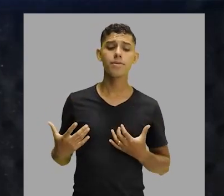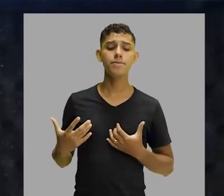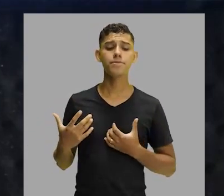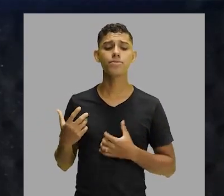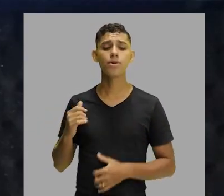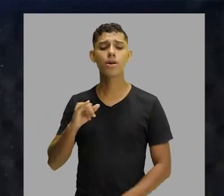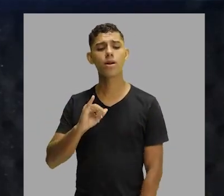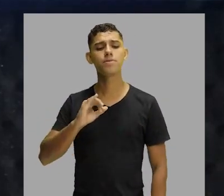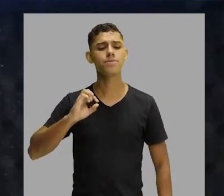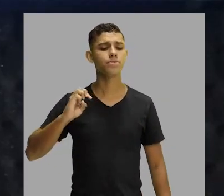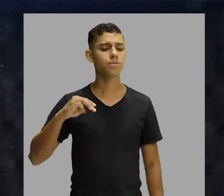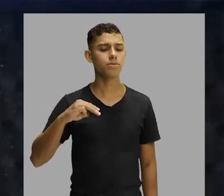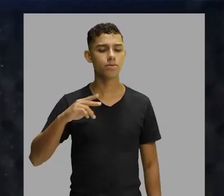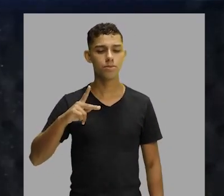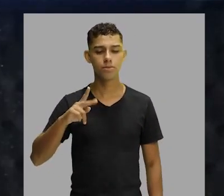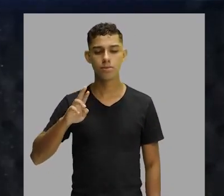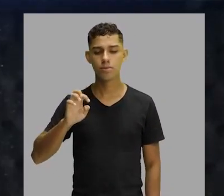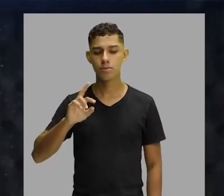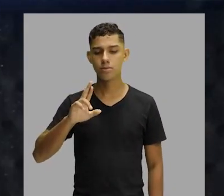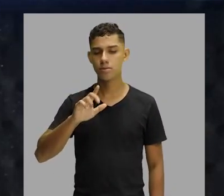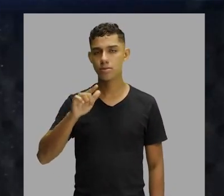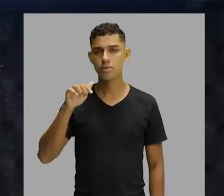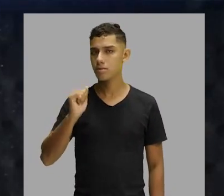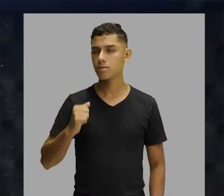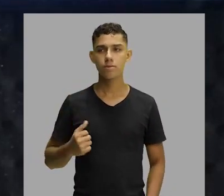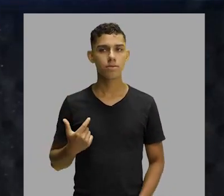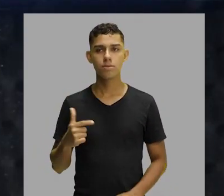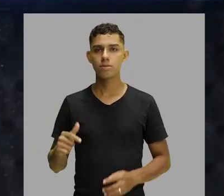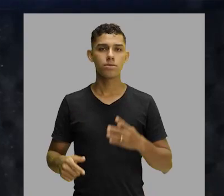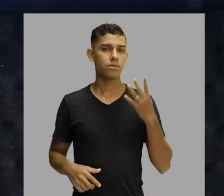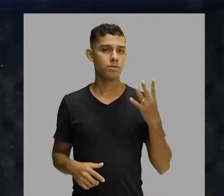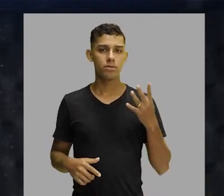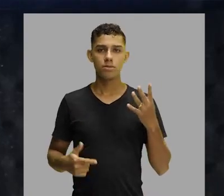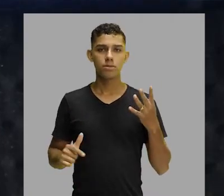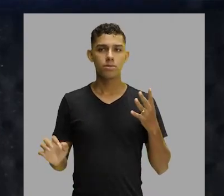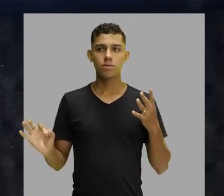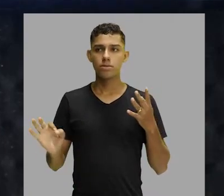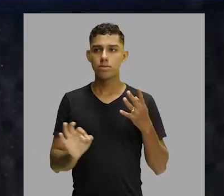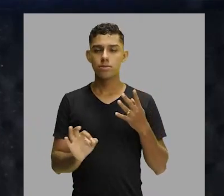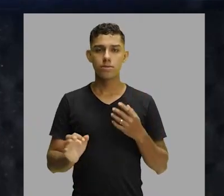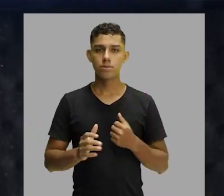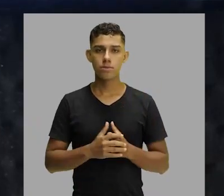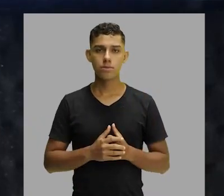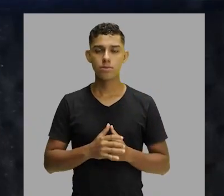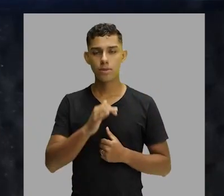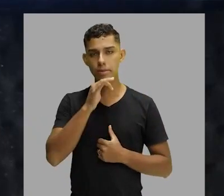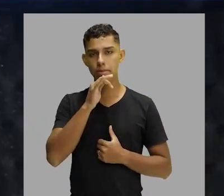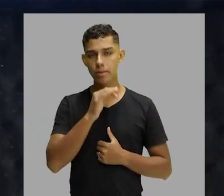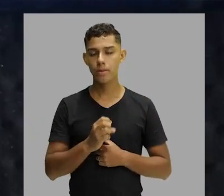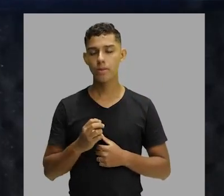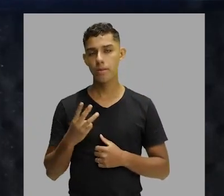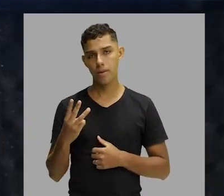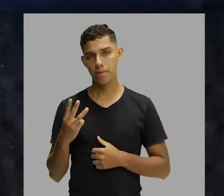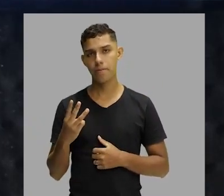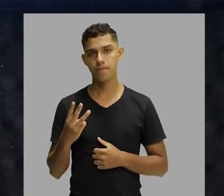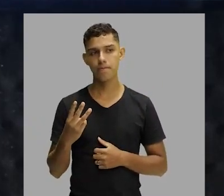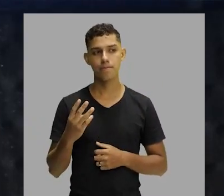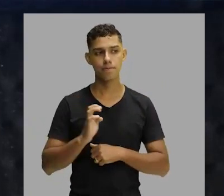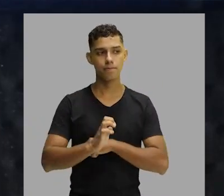um semicondutor do tipo P. Essa impureza não vão ter 4 elétrons na última camada. Vamos supor que tenha 3 elétrons na última